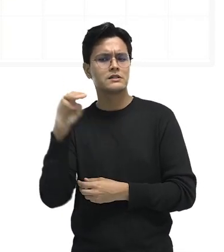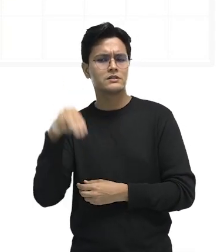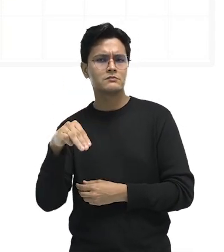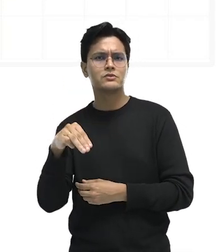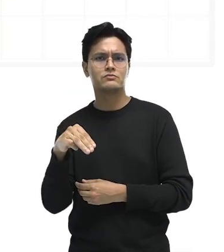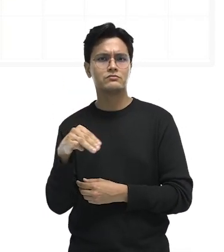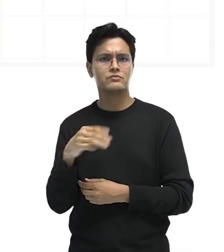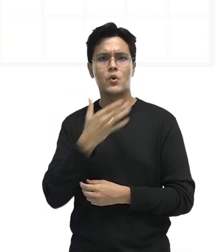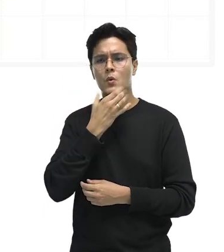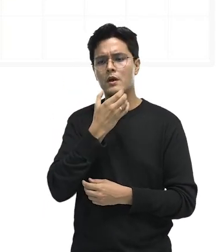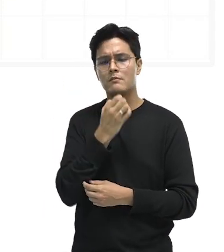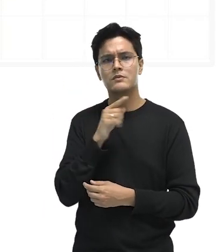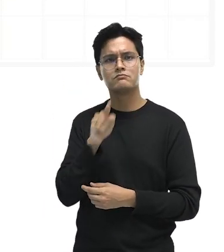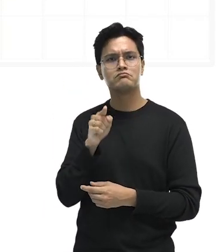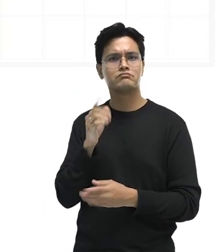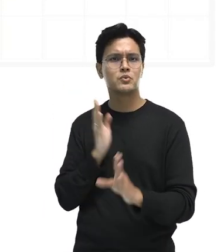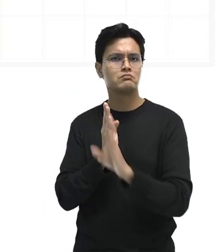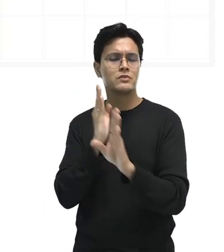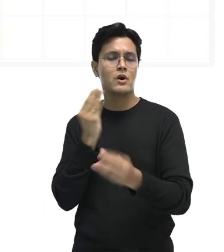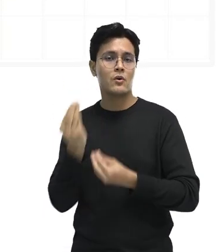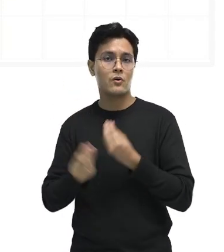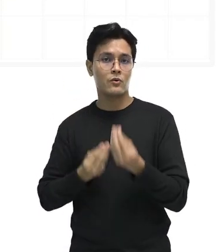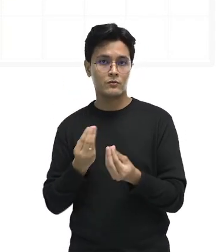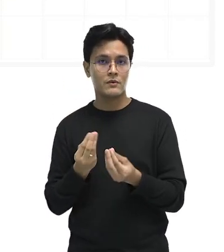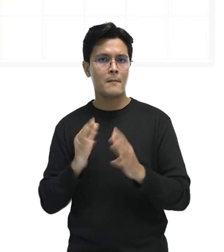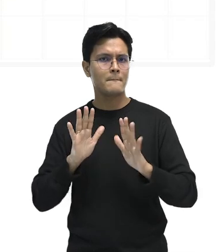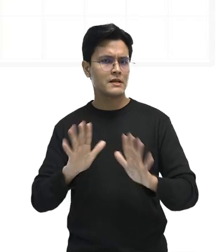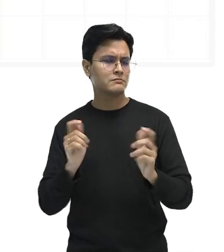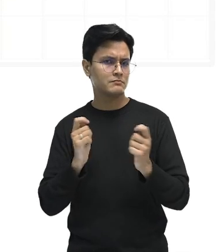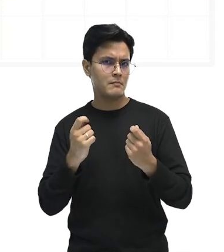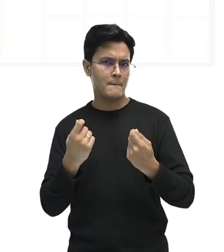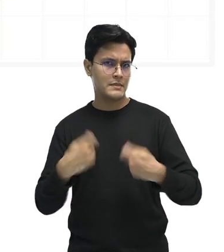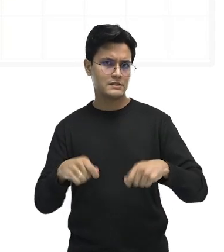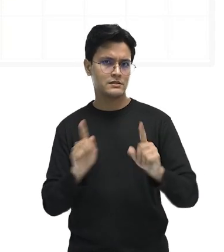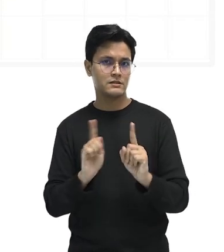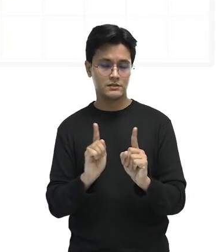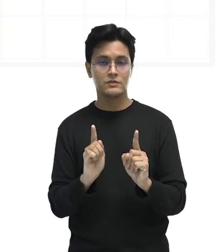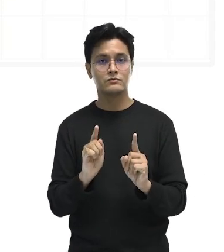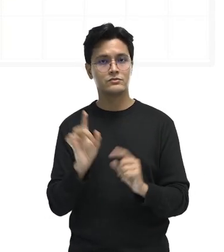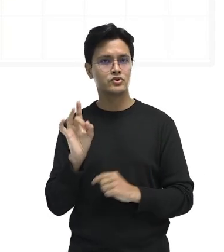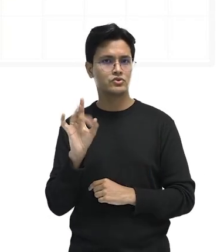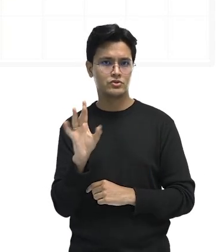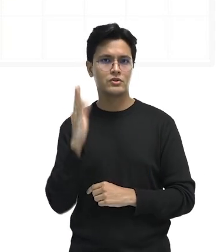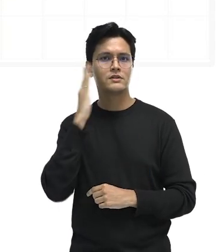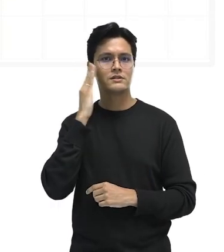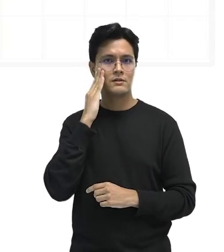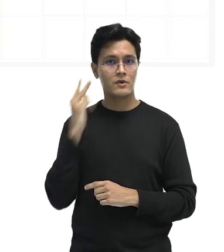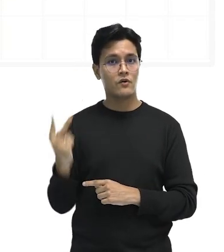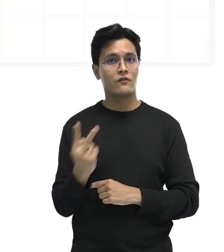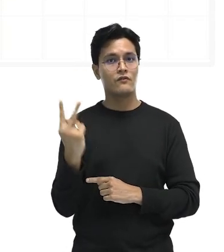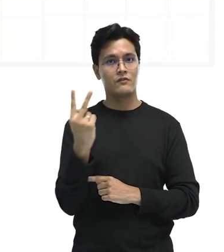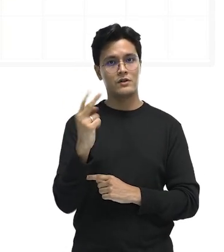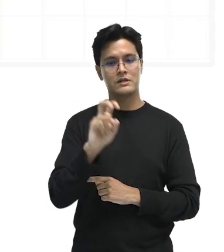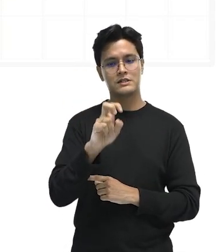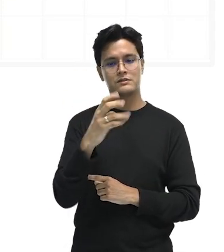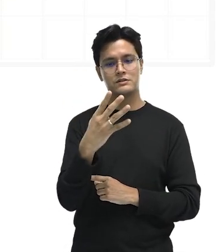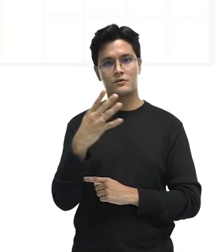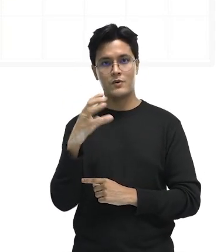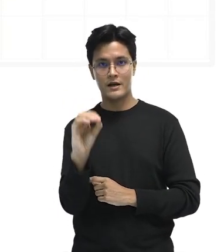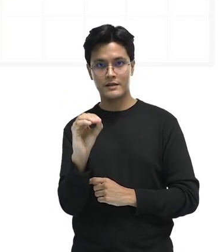precisava, tá? Porque o objetivo é tão somente descobrir quanto que vale 540 centímetros